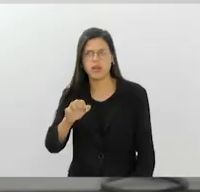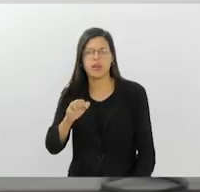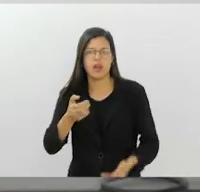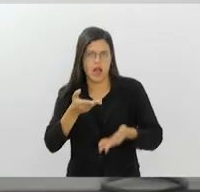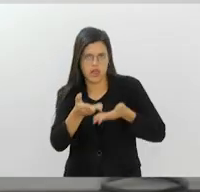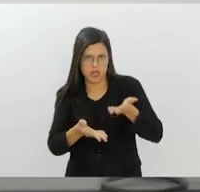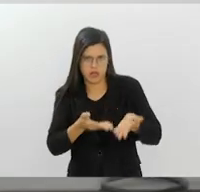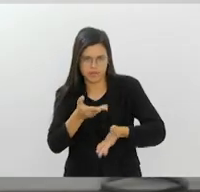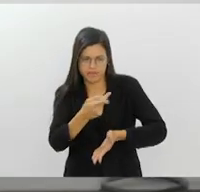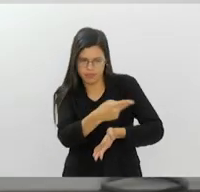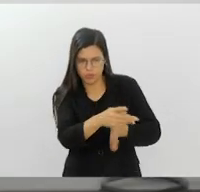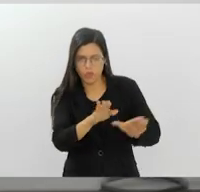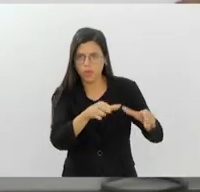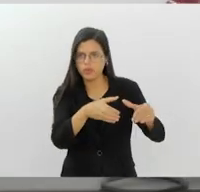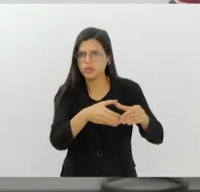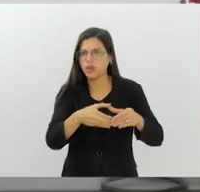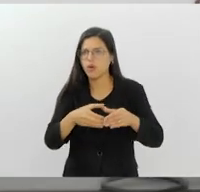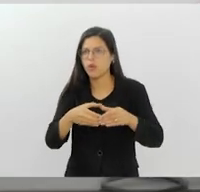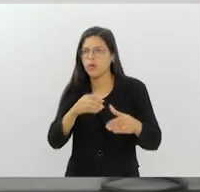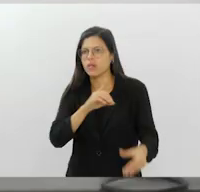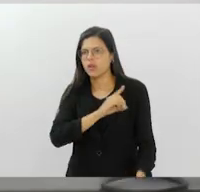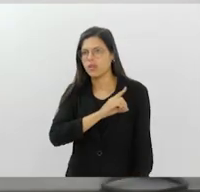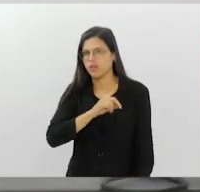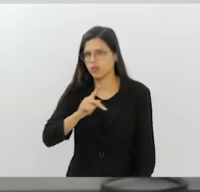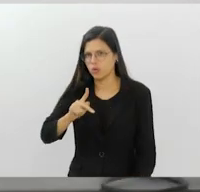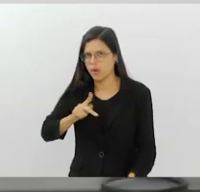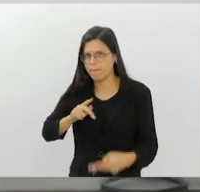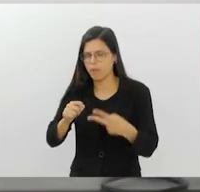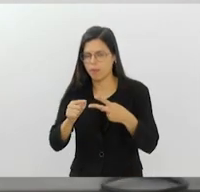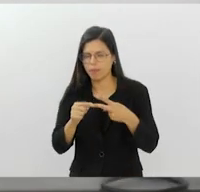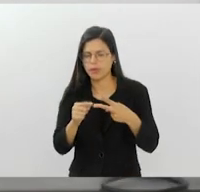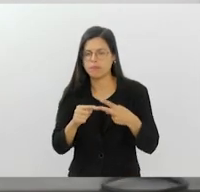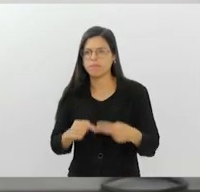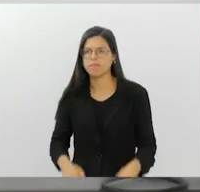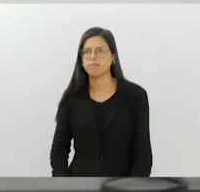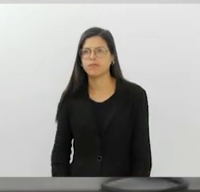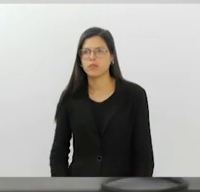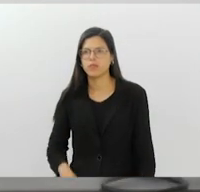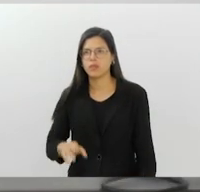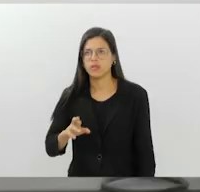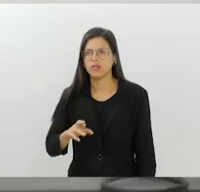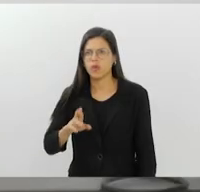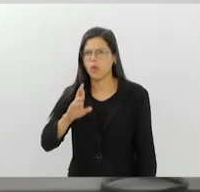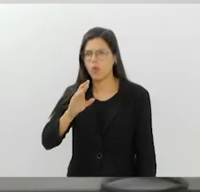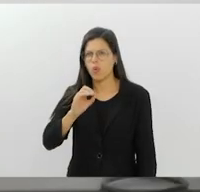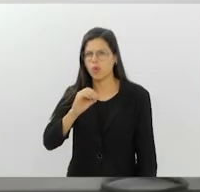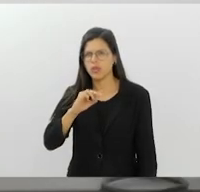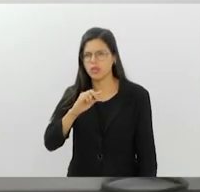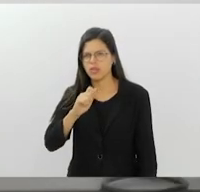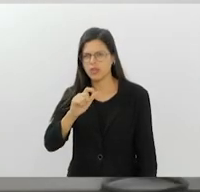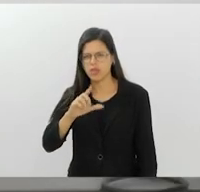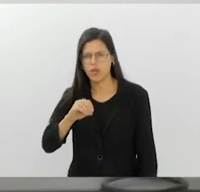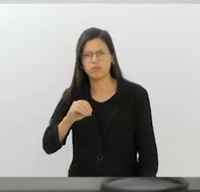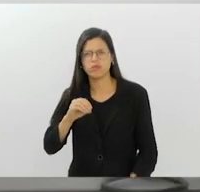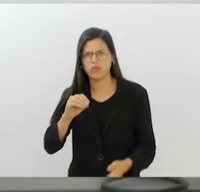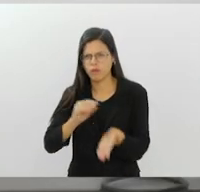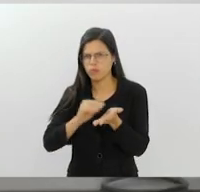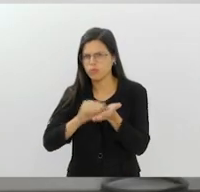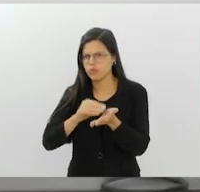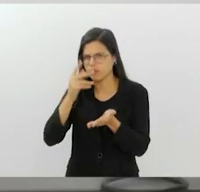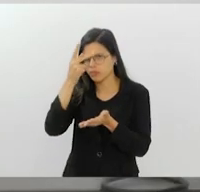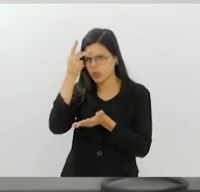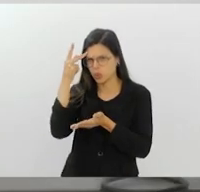sua comissão e a Defensoria Pública eh ô Ronaldo tá faltando alguém para compor a mesa aqui